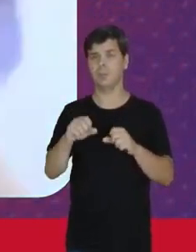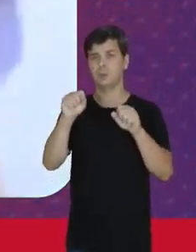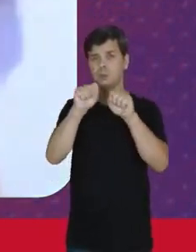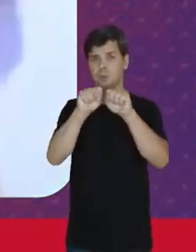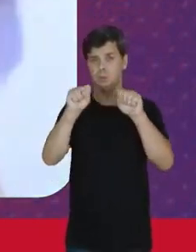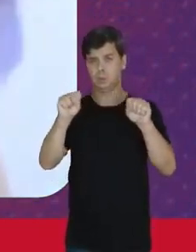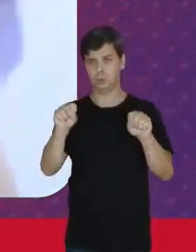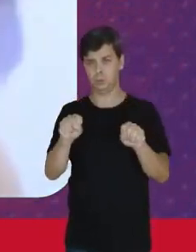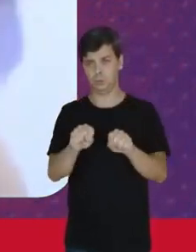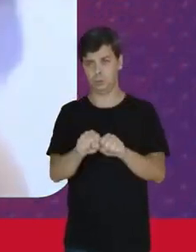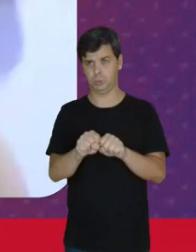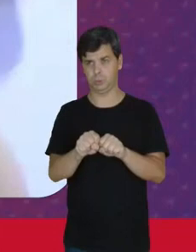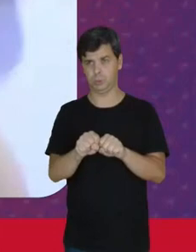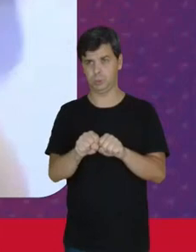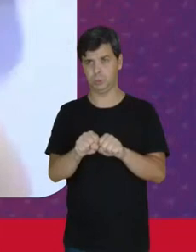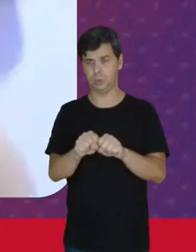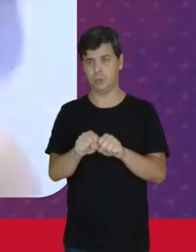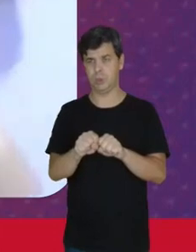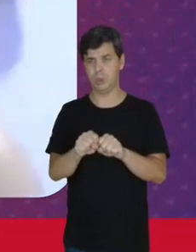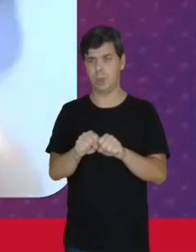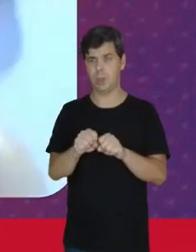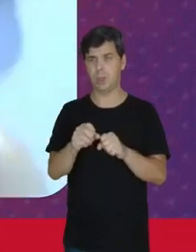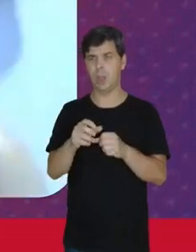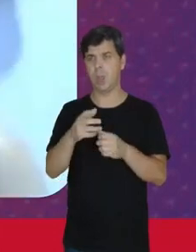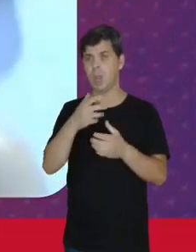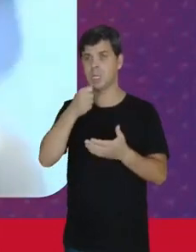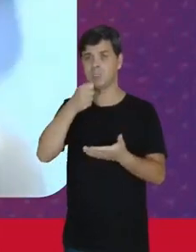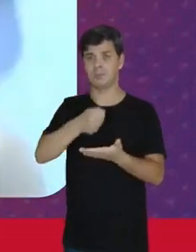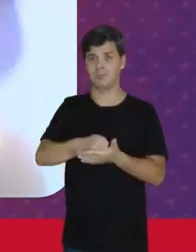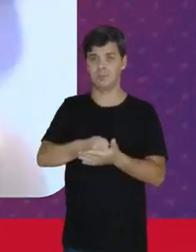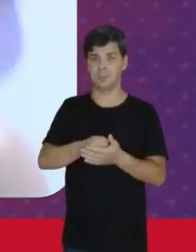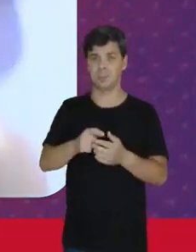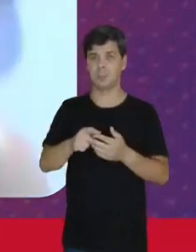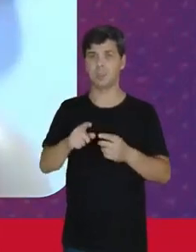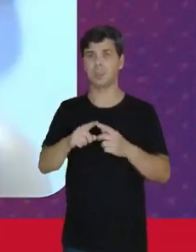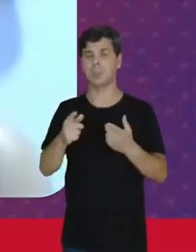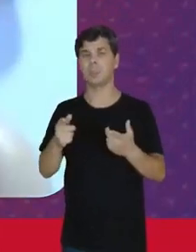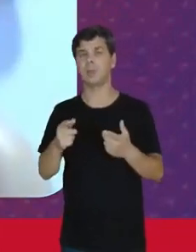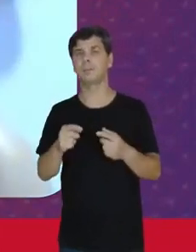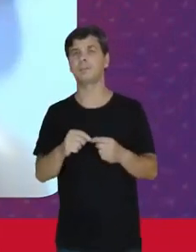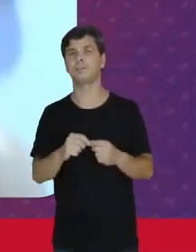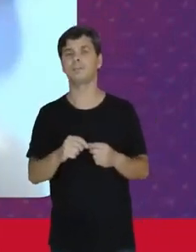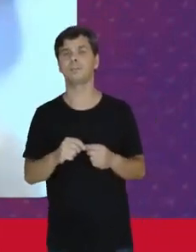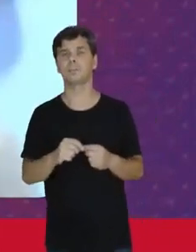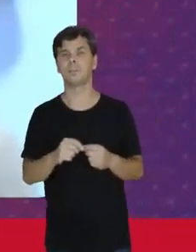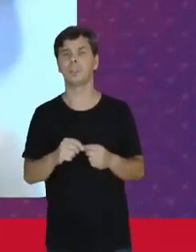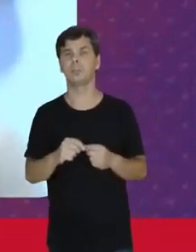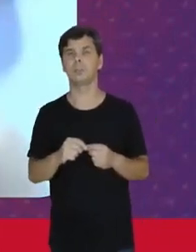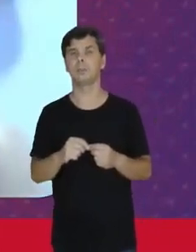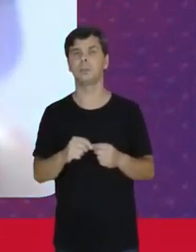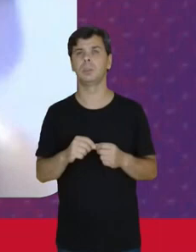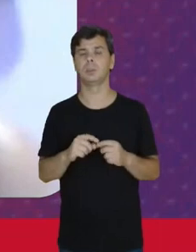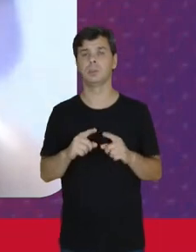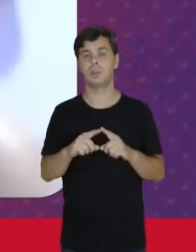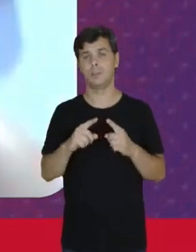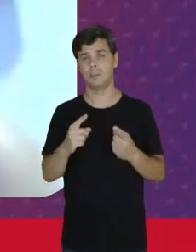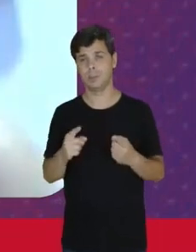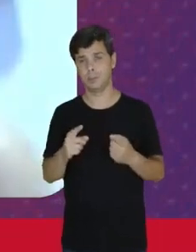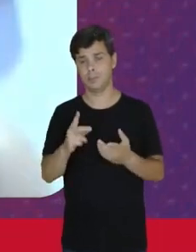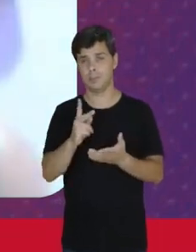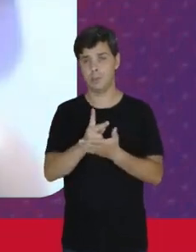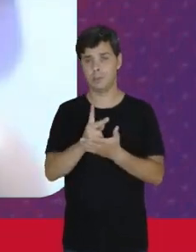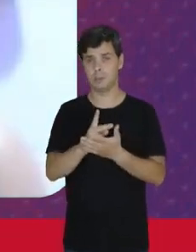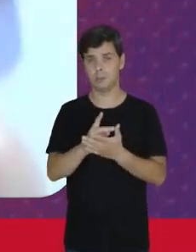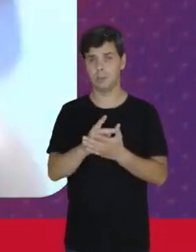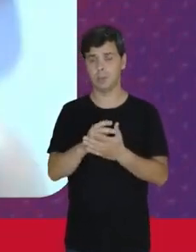sistema capitalista, que ele também é patriarcal e machista, né? Mas, mesmo